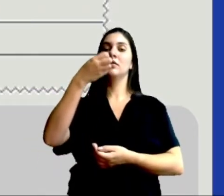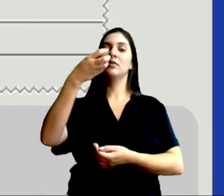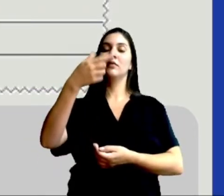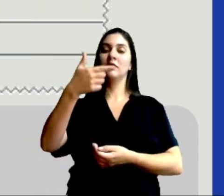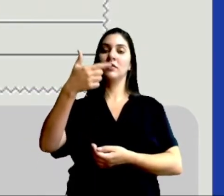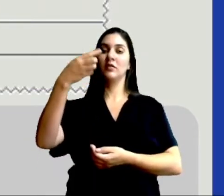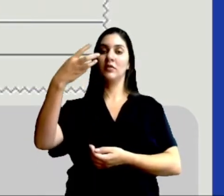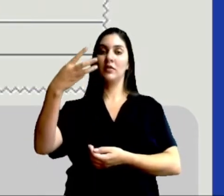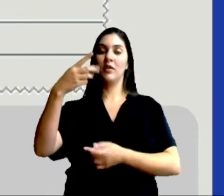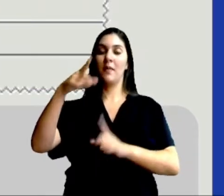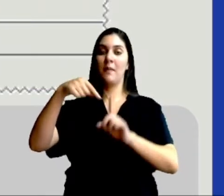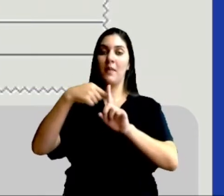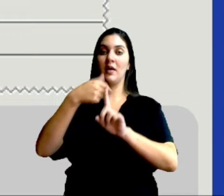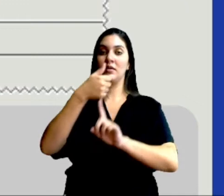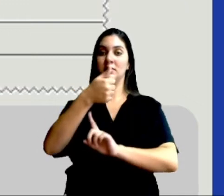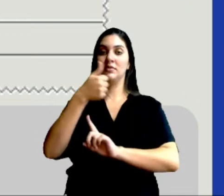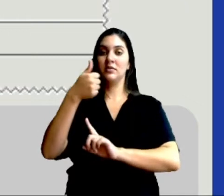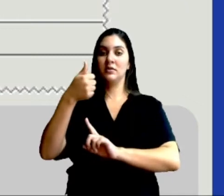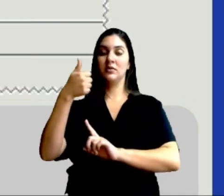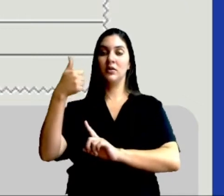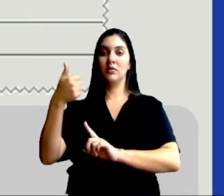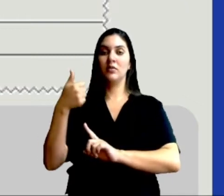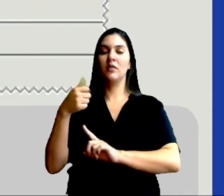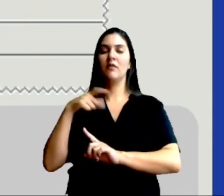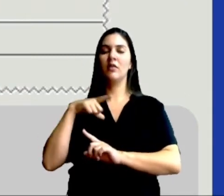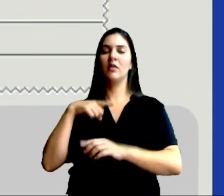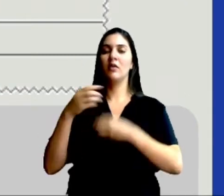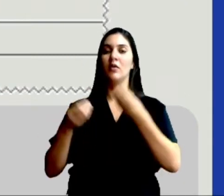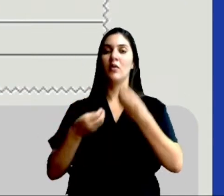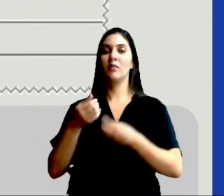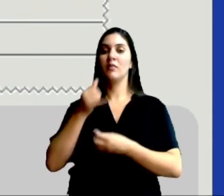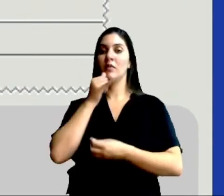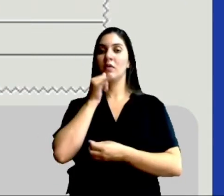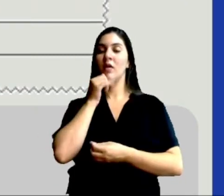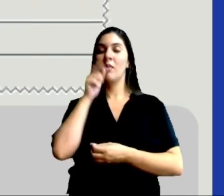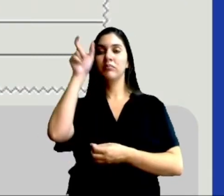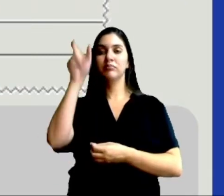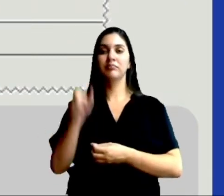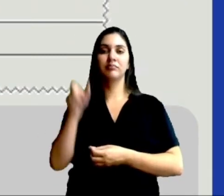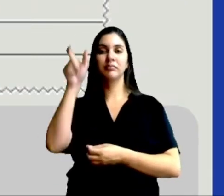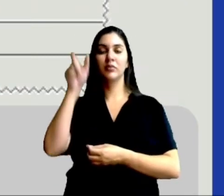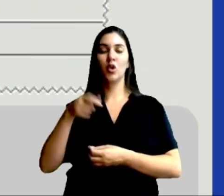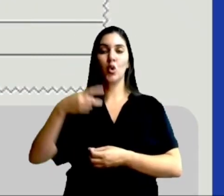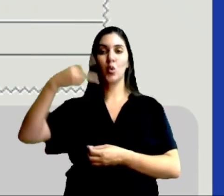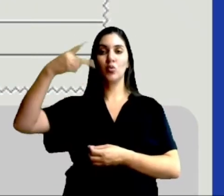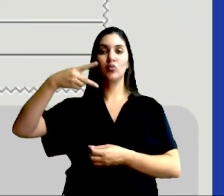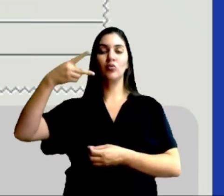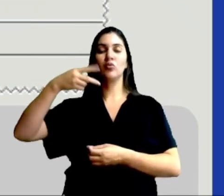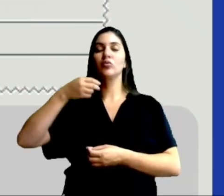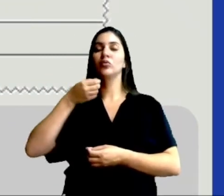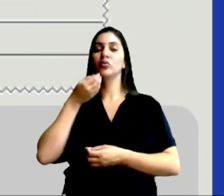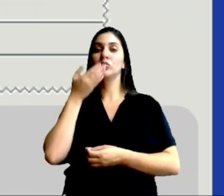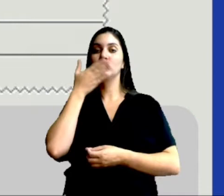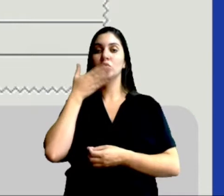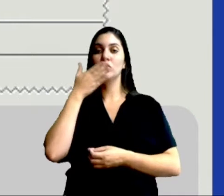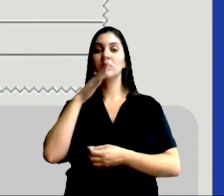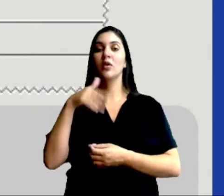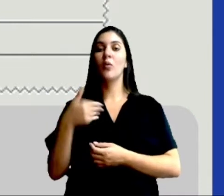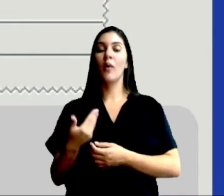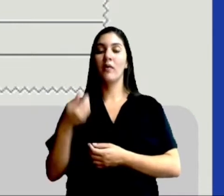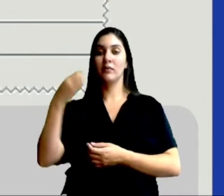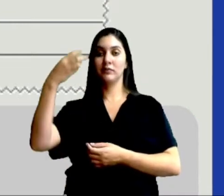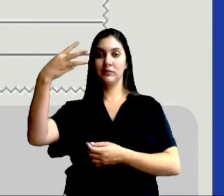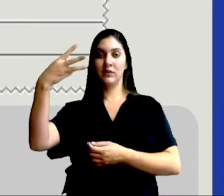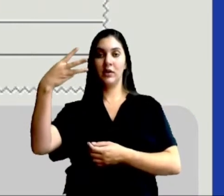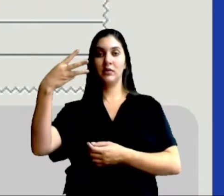123 mais 111, eu vou ter como? Vamos lá. O último algarismo aí dos doces é o 3, não é? Do